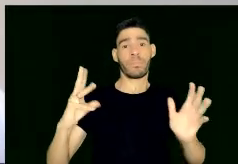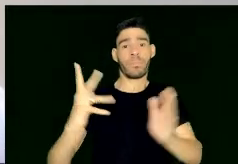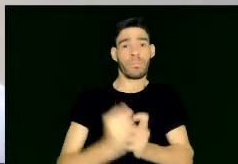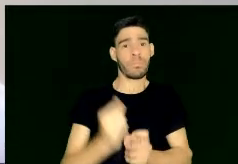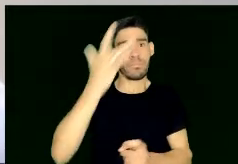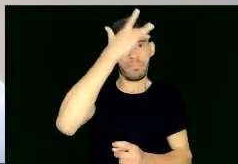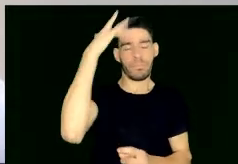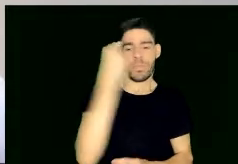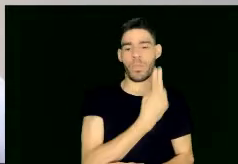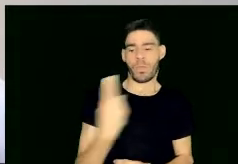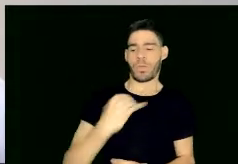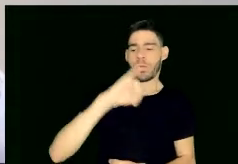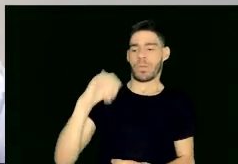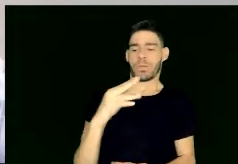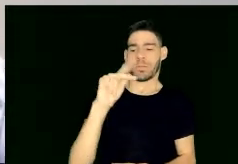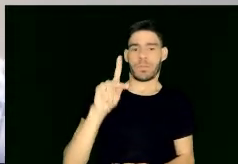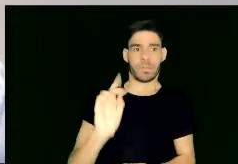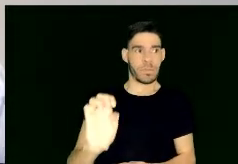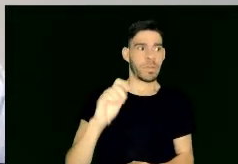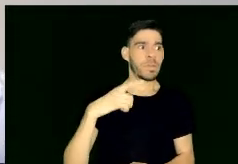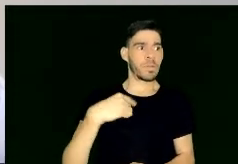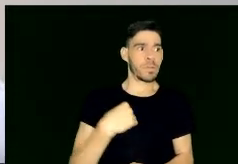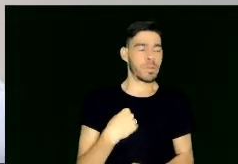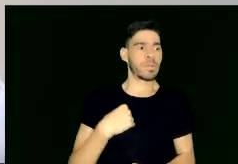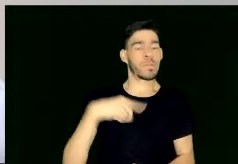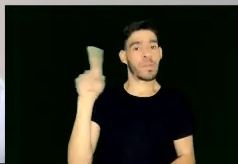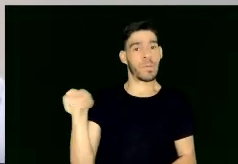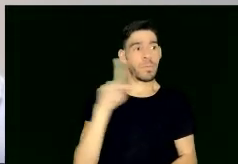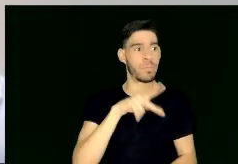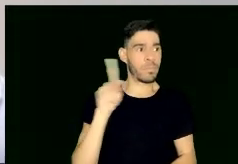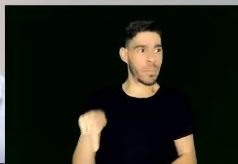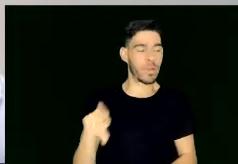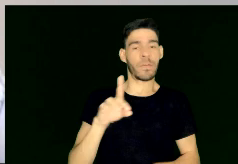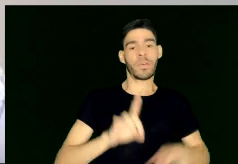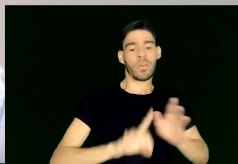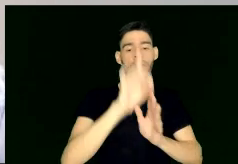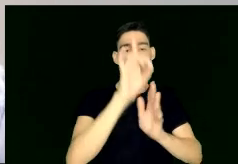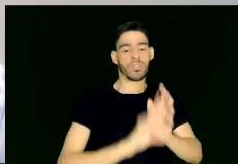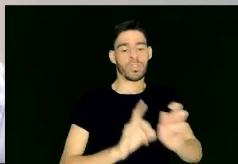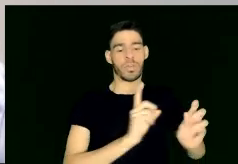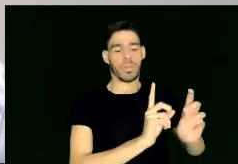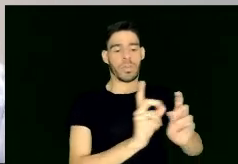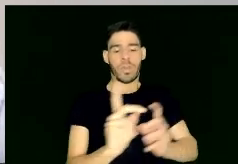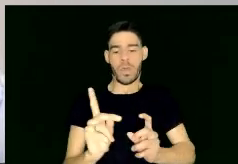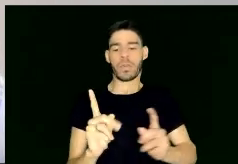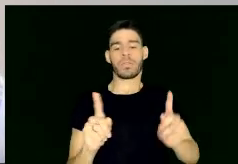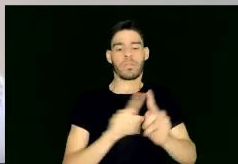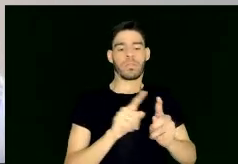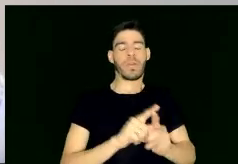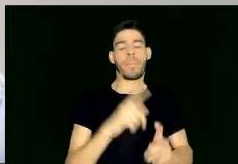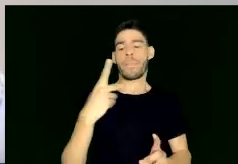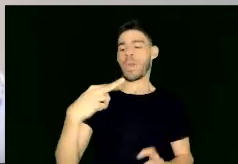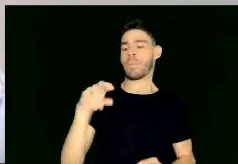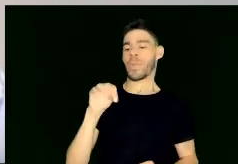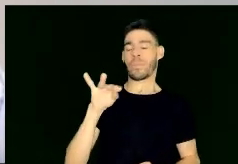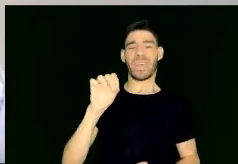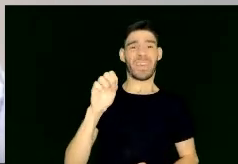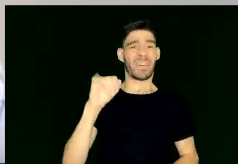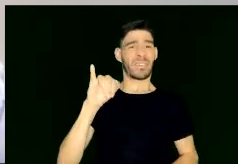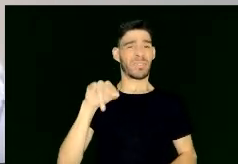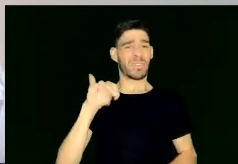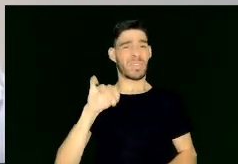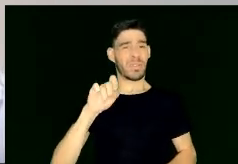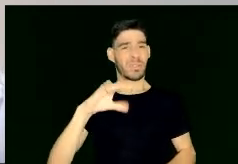Saudações a todos. Meu nome é Jacques Labruni. Eu sou professor de Direito Comercial e de Direito da